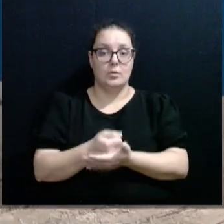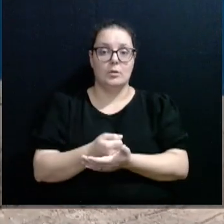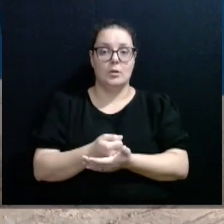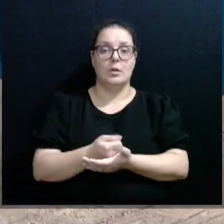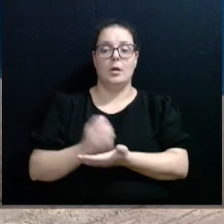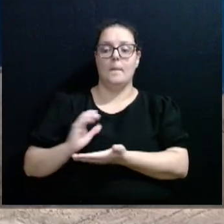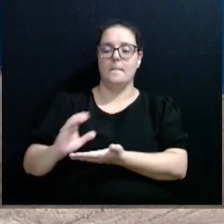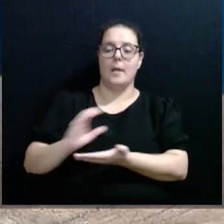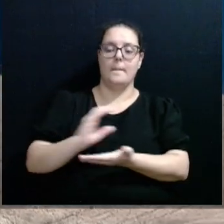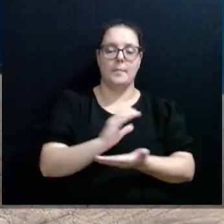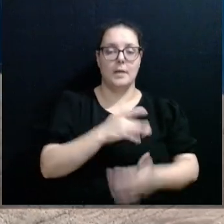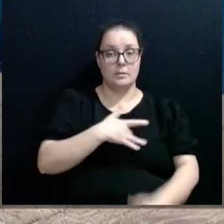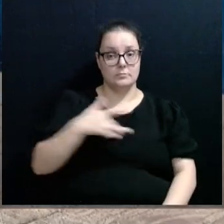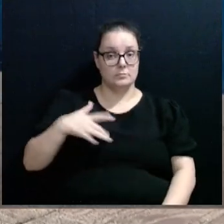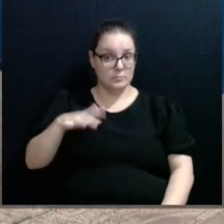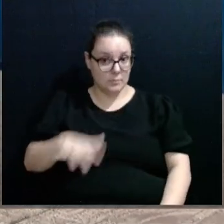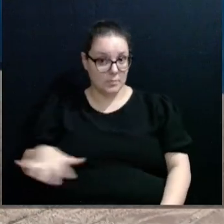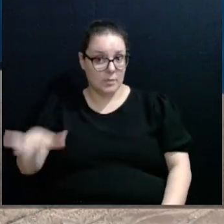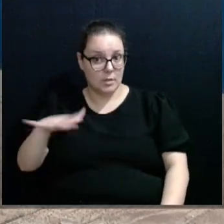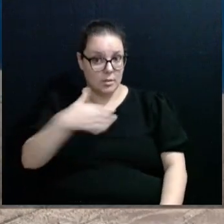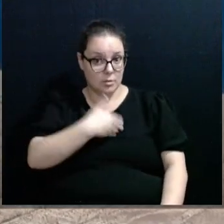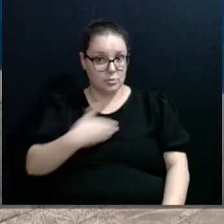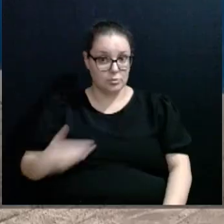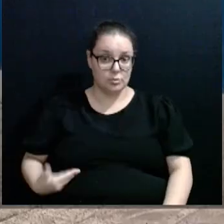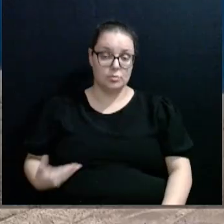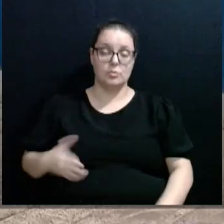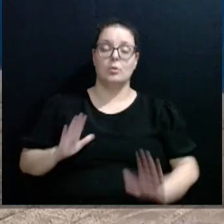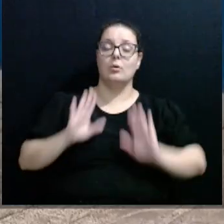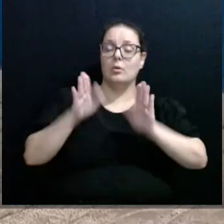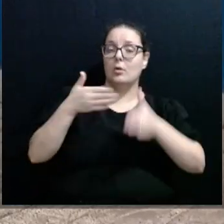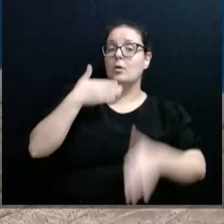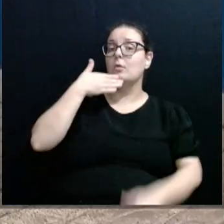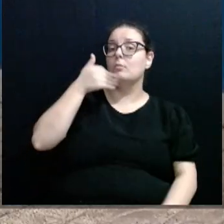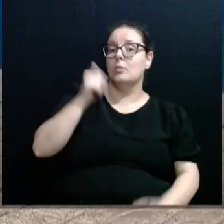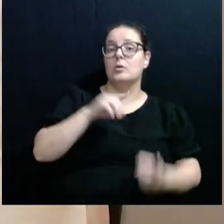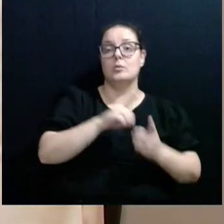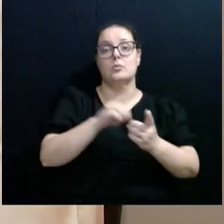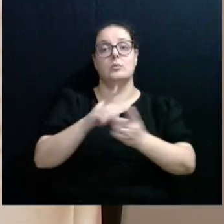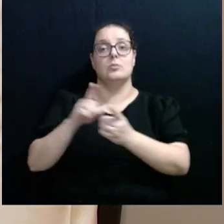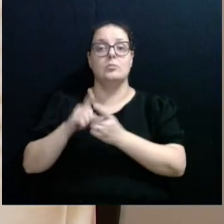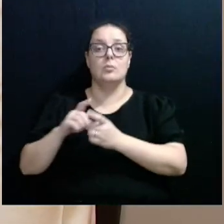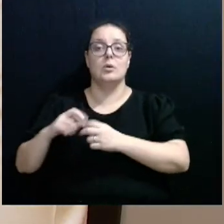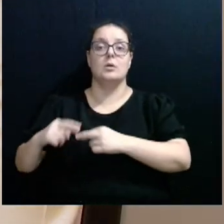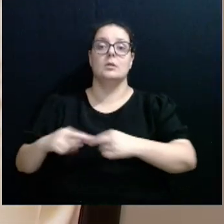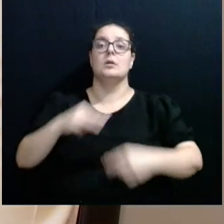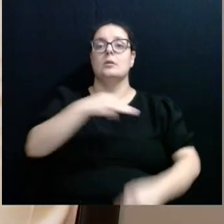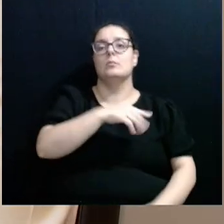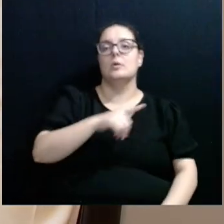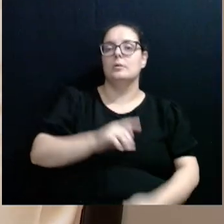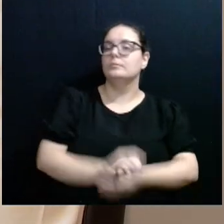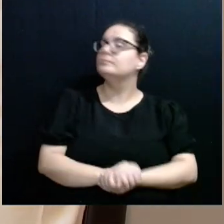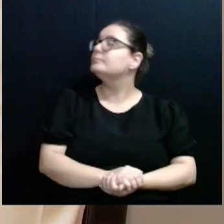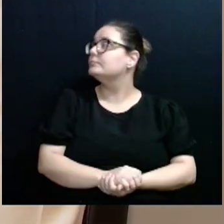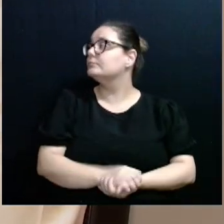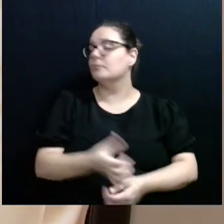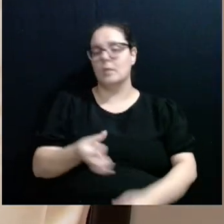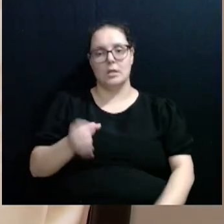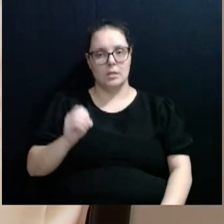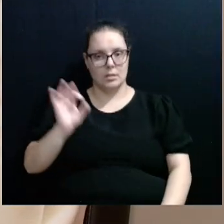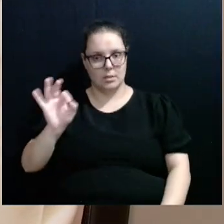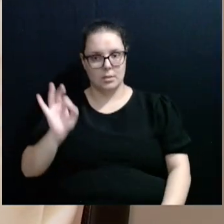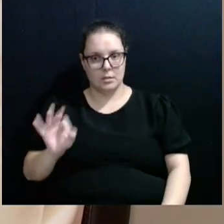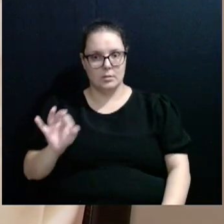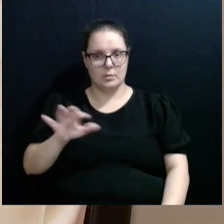pública teve foco em melhorias no atendimento da rede Mário Gatti. 60% foi para a rede pública